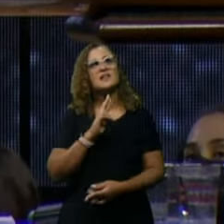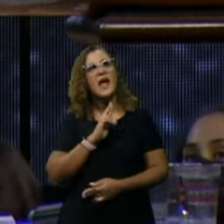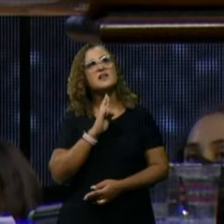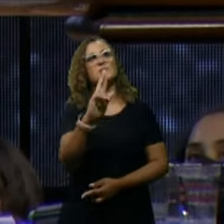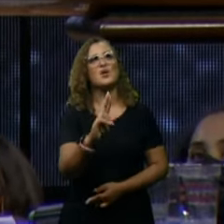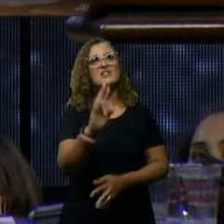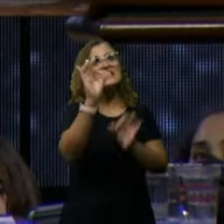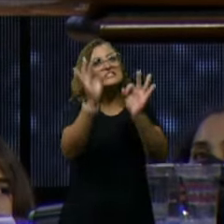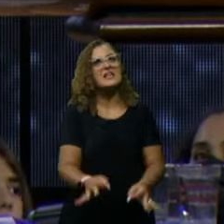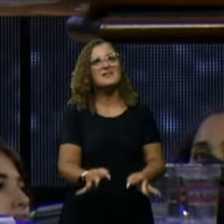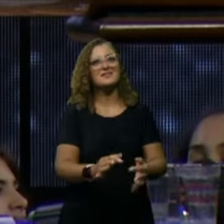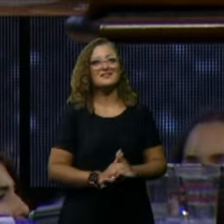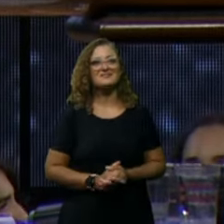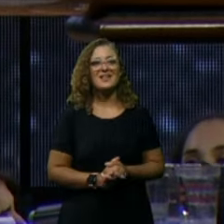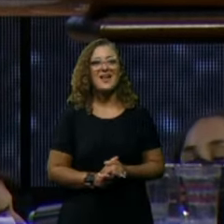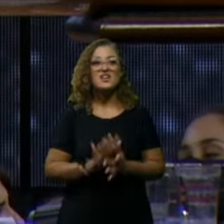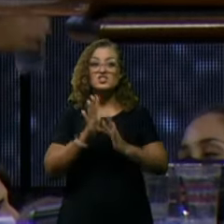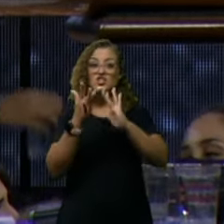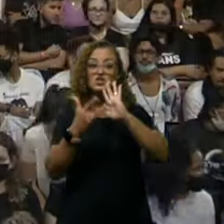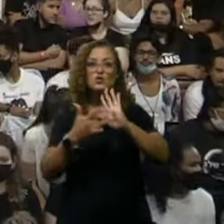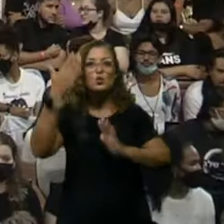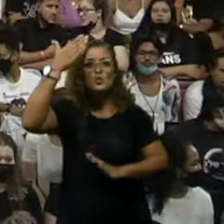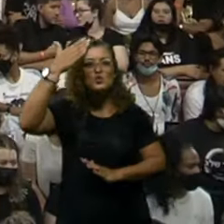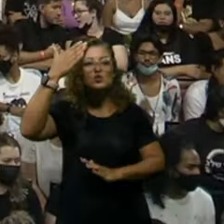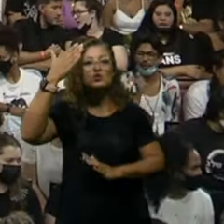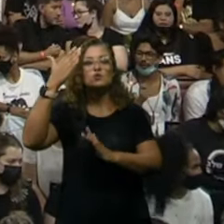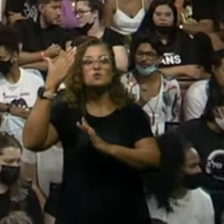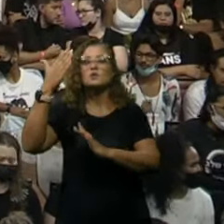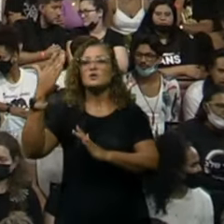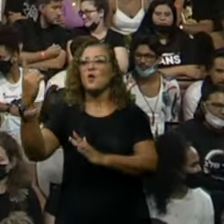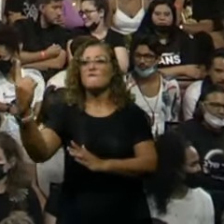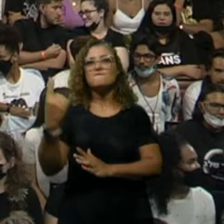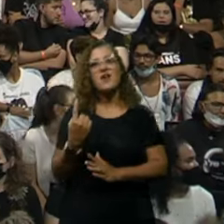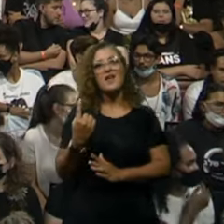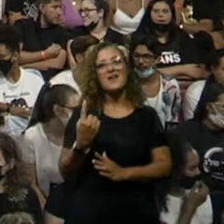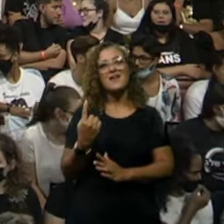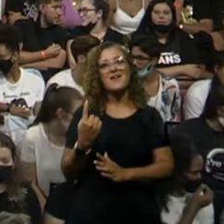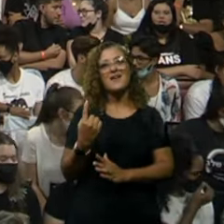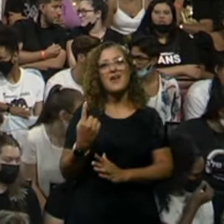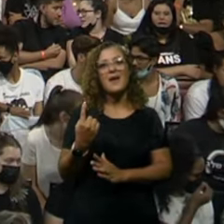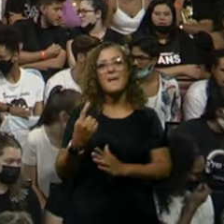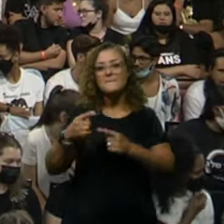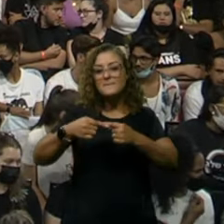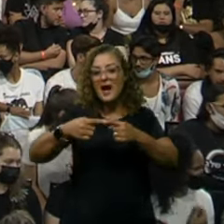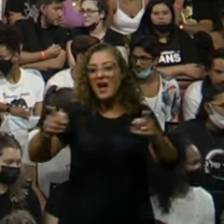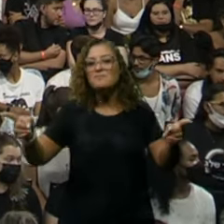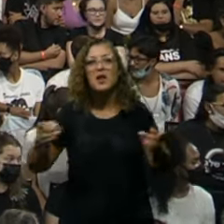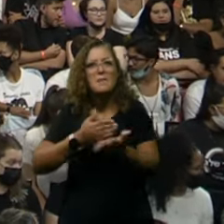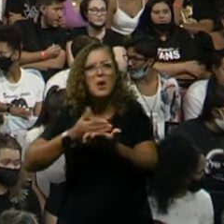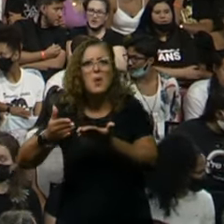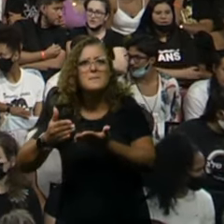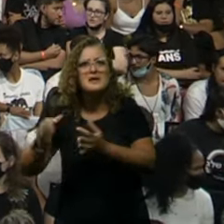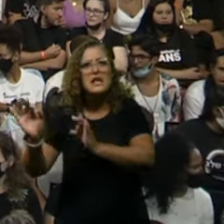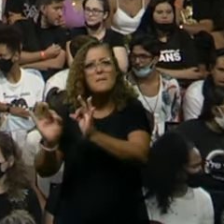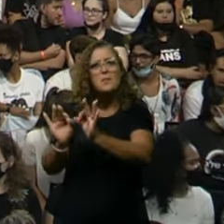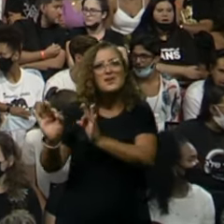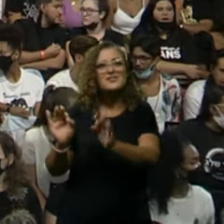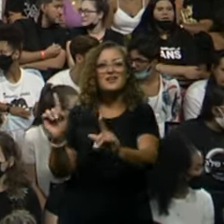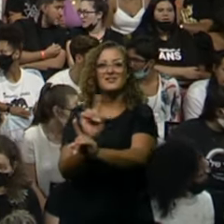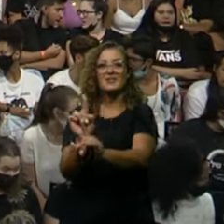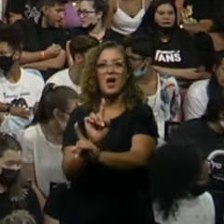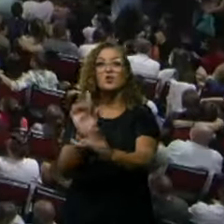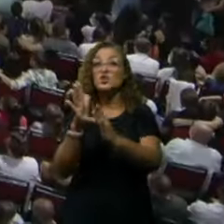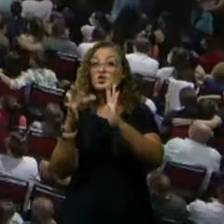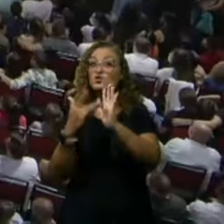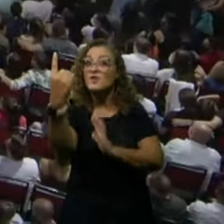diga sim Jesus não veio para abrir processo diga veio diga